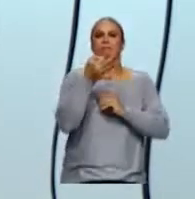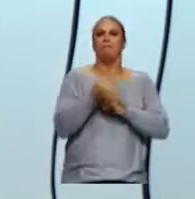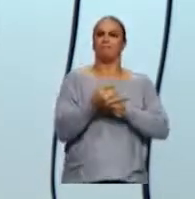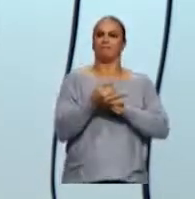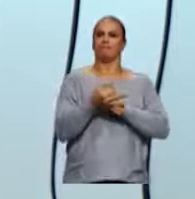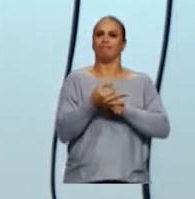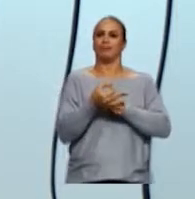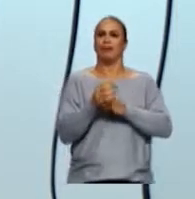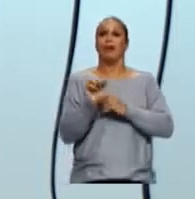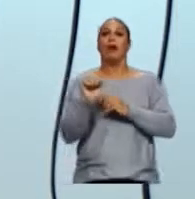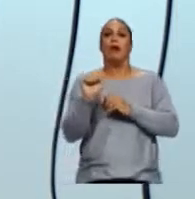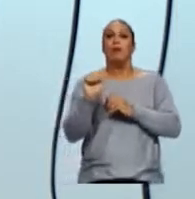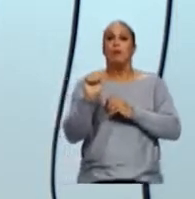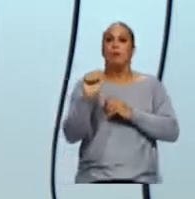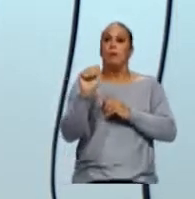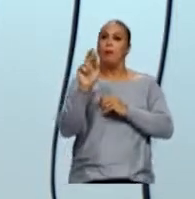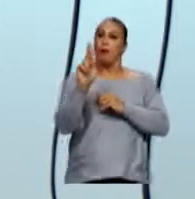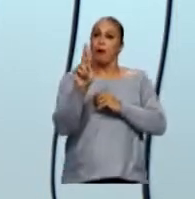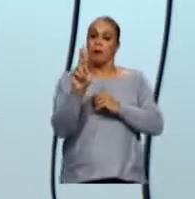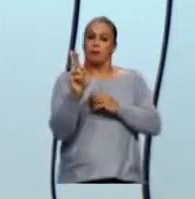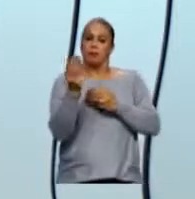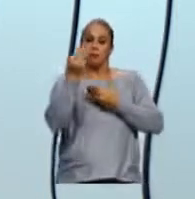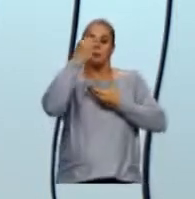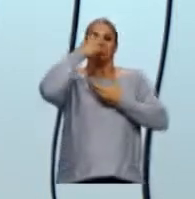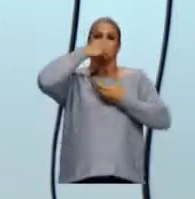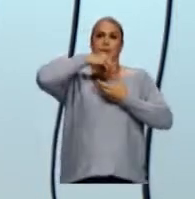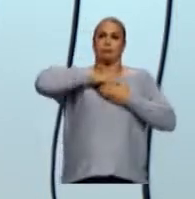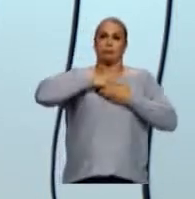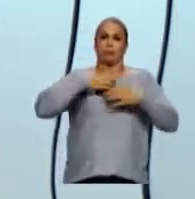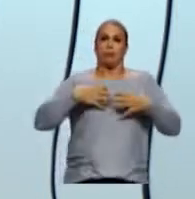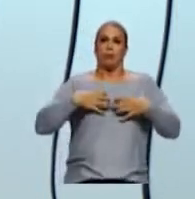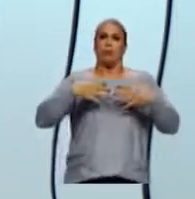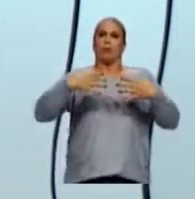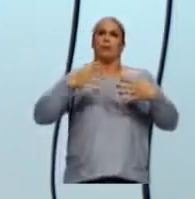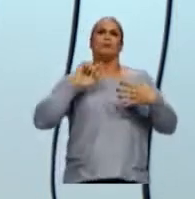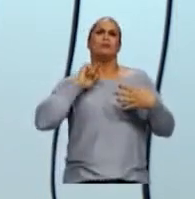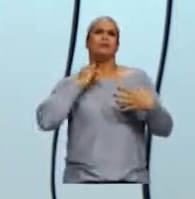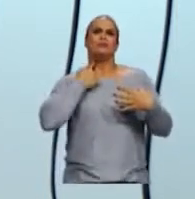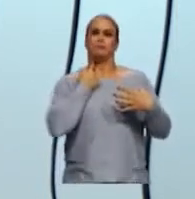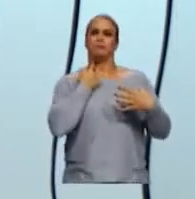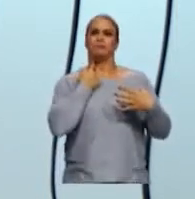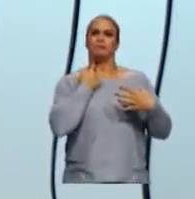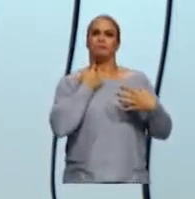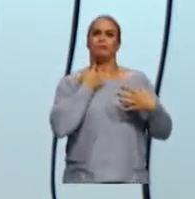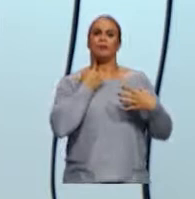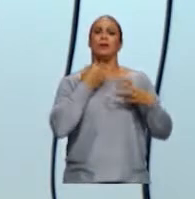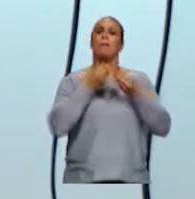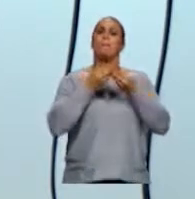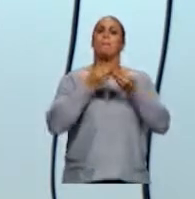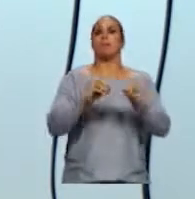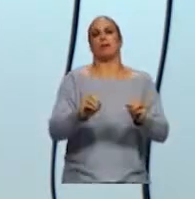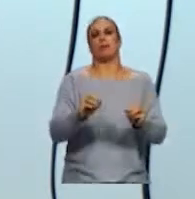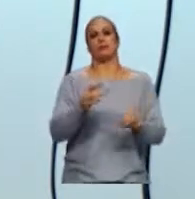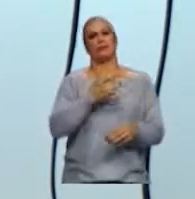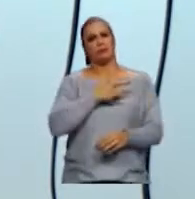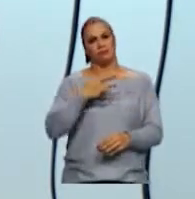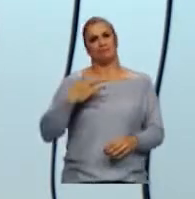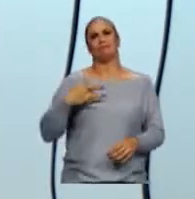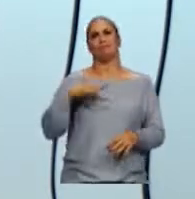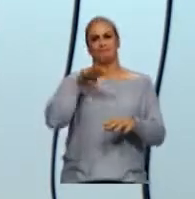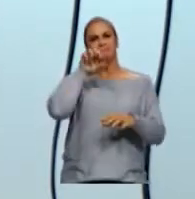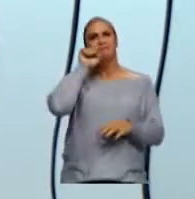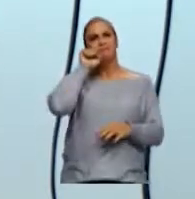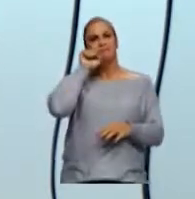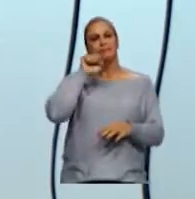no seu pulmão um ar com impurezas e isso vai comprometer a sua saúde respiratória.